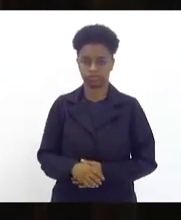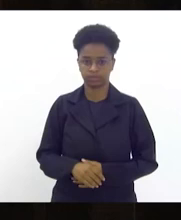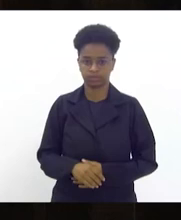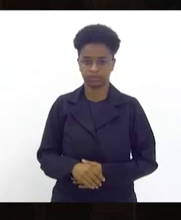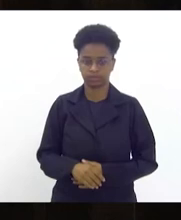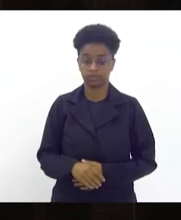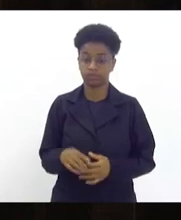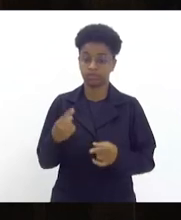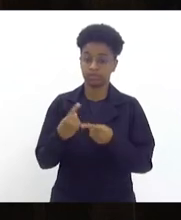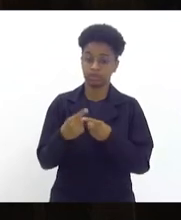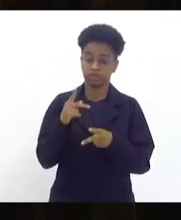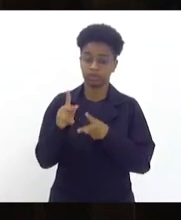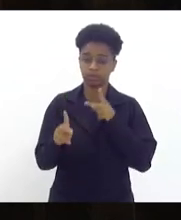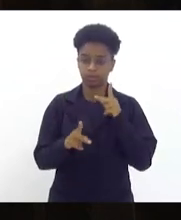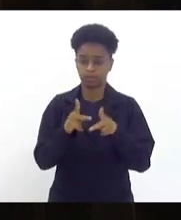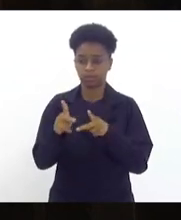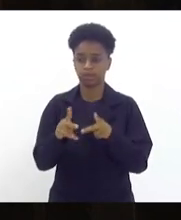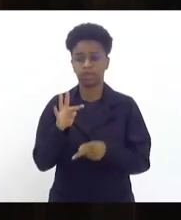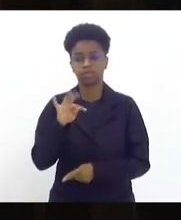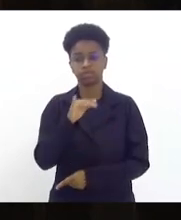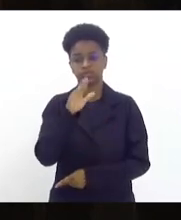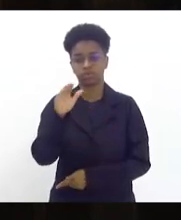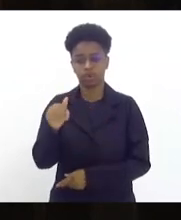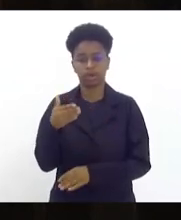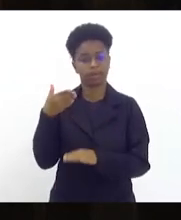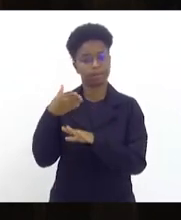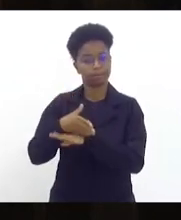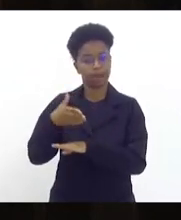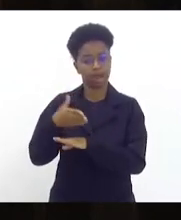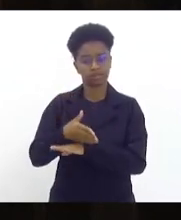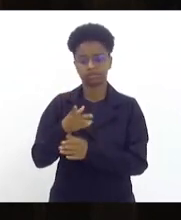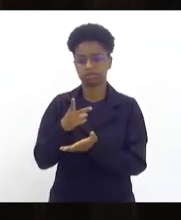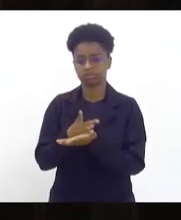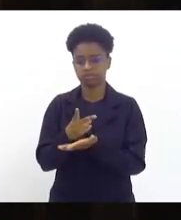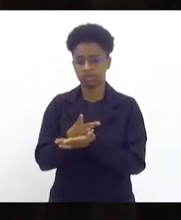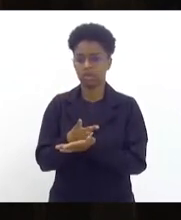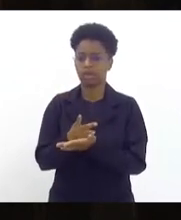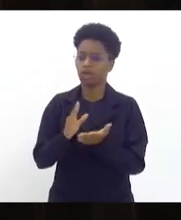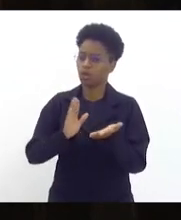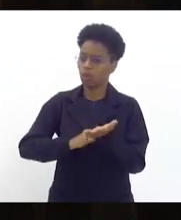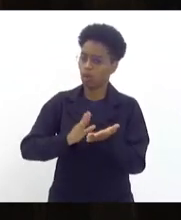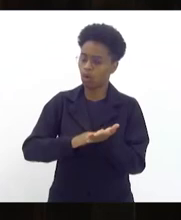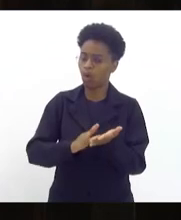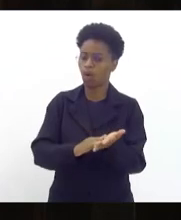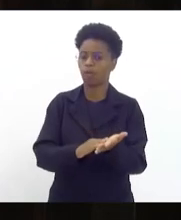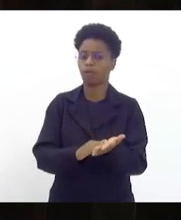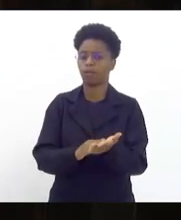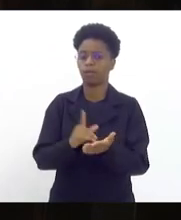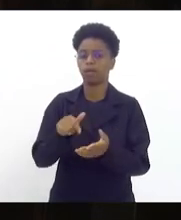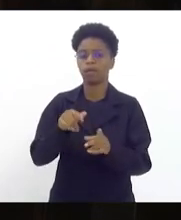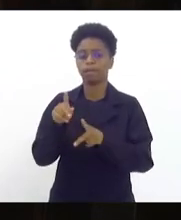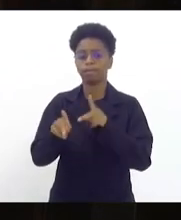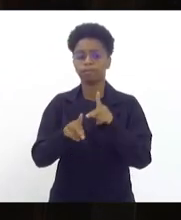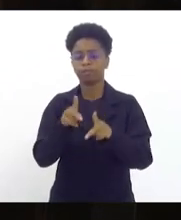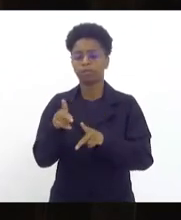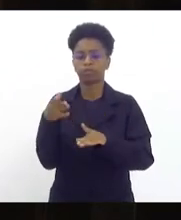tijucano é um povo participativo é um povo que cobra é um povo um povo que frequenta